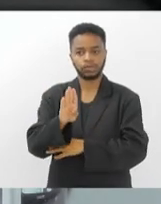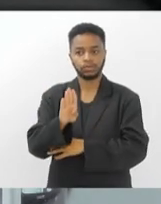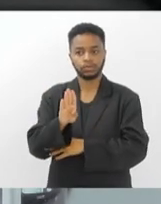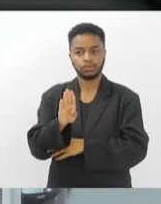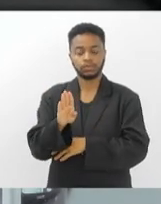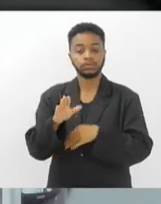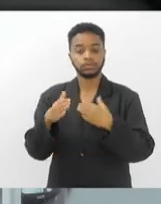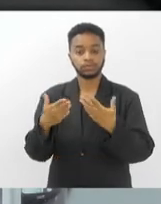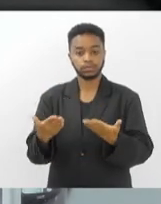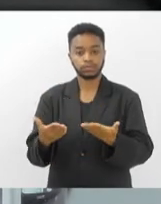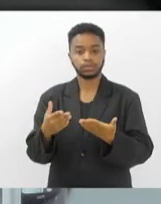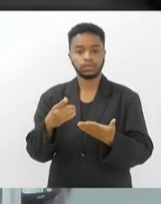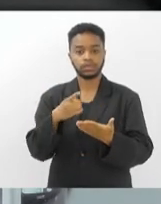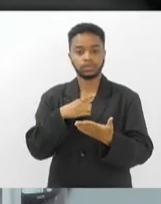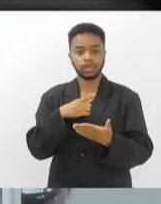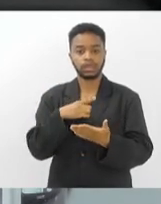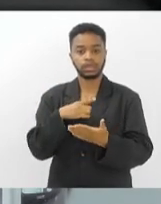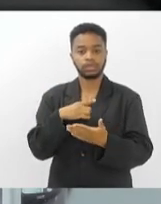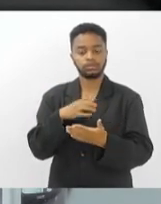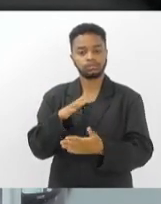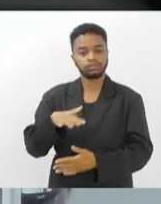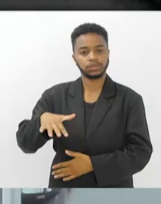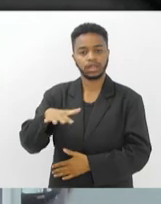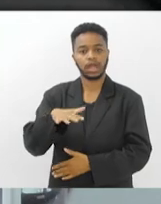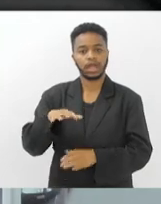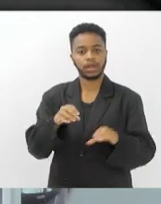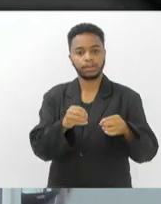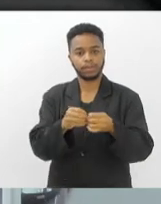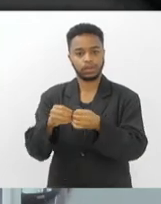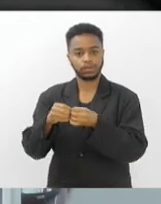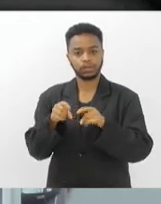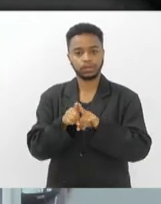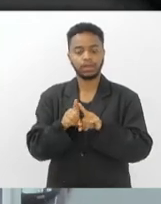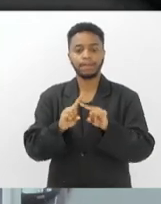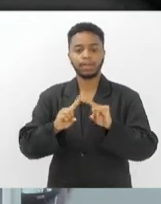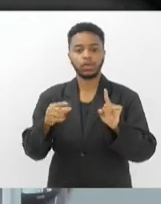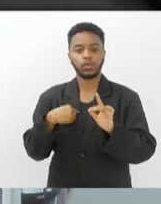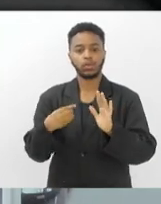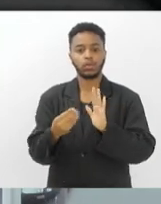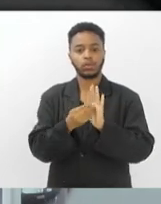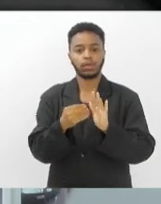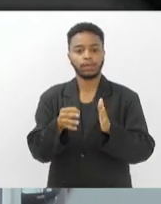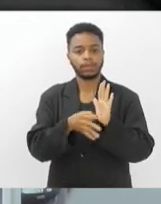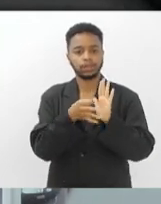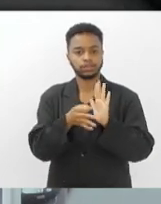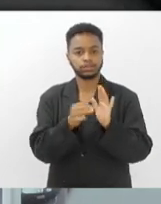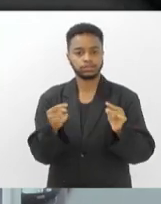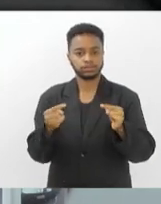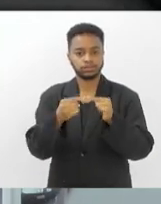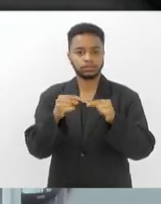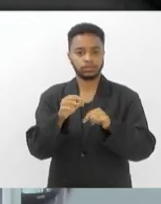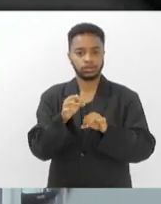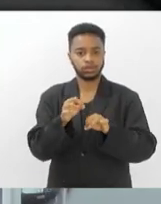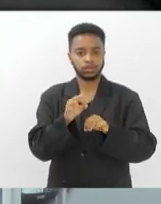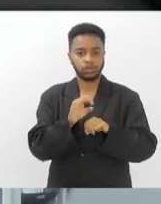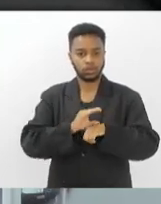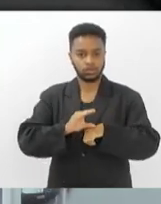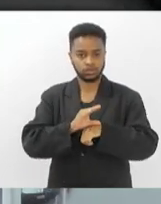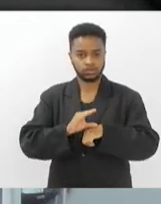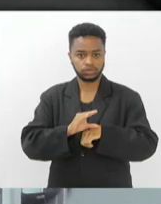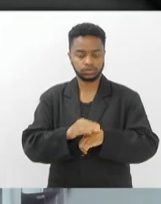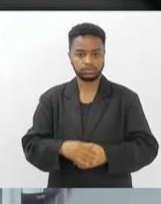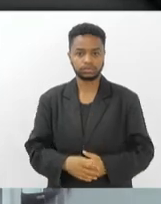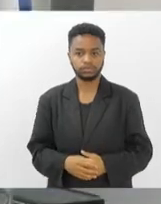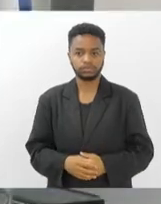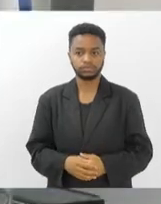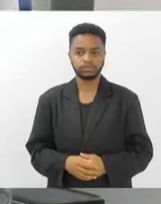e o mundo em torno. Então, eu estou dando parecer pela constitucionalidade. Perfeito. Deputado Serafini, era esse, então.